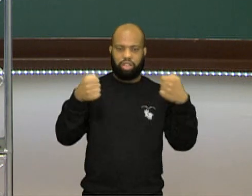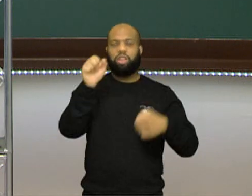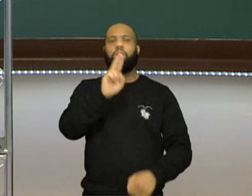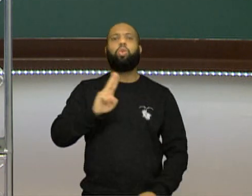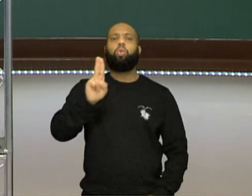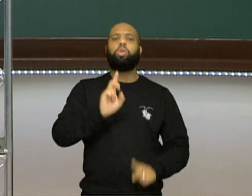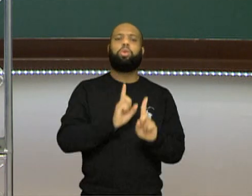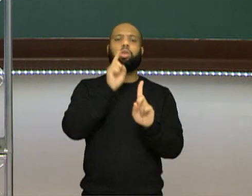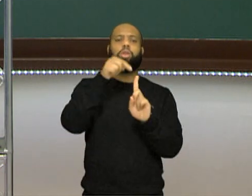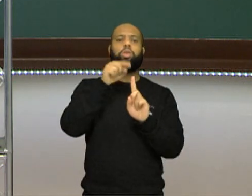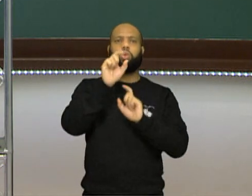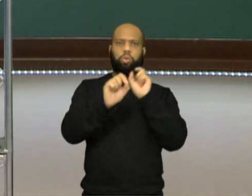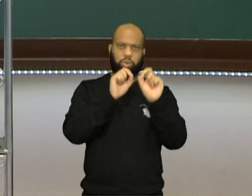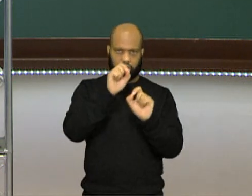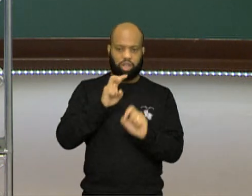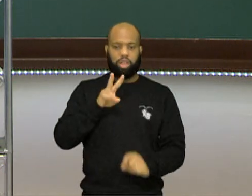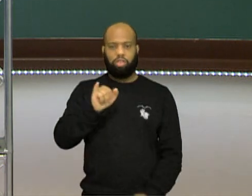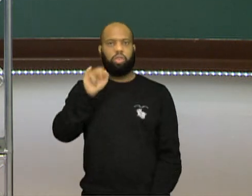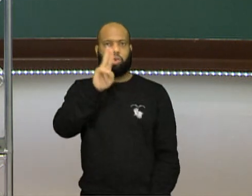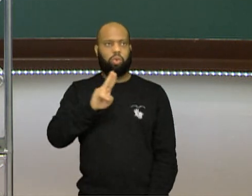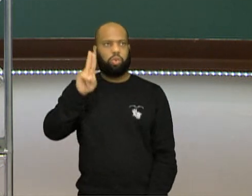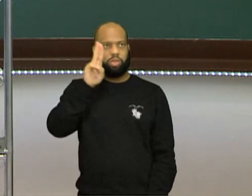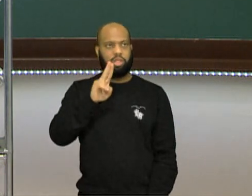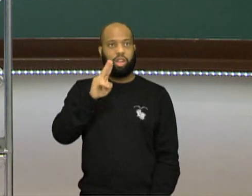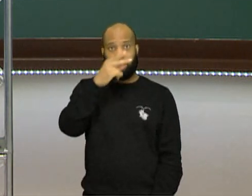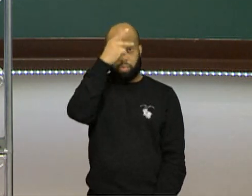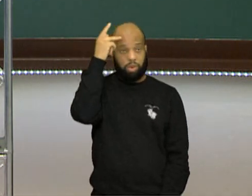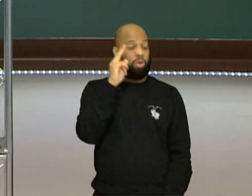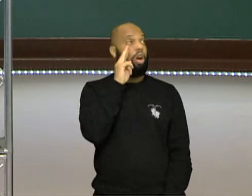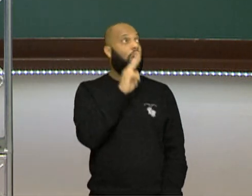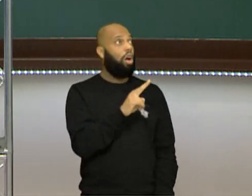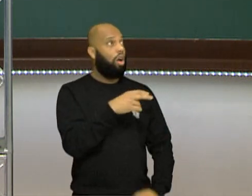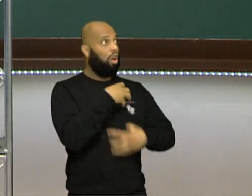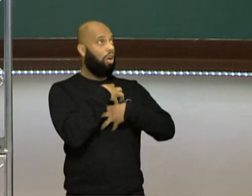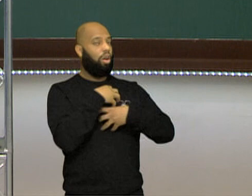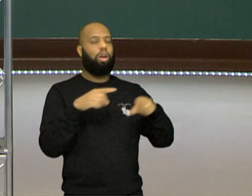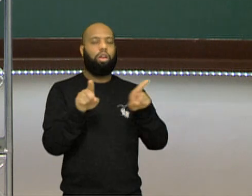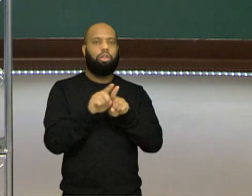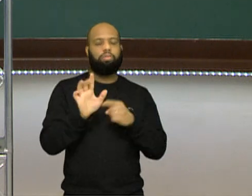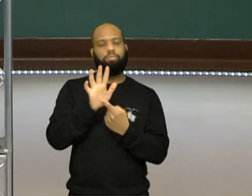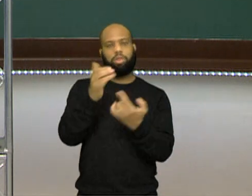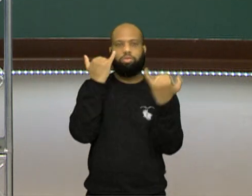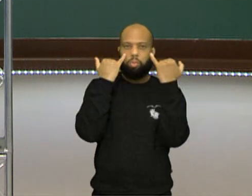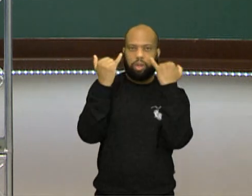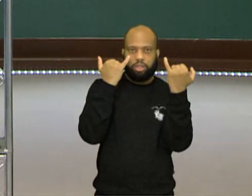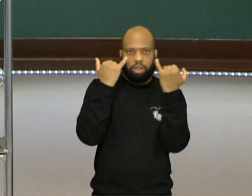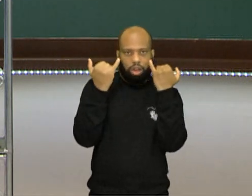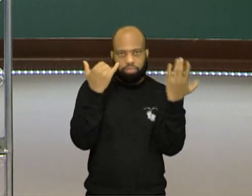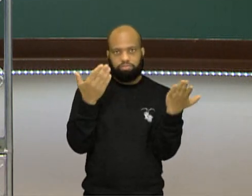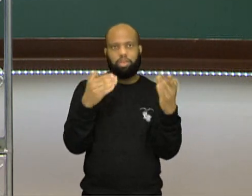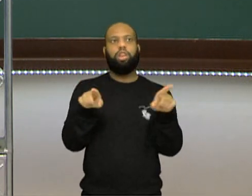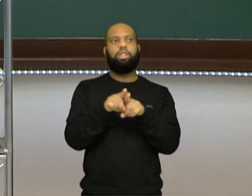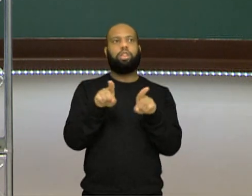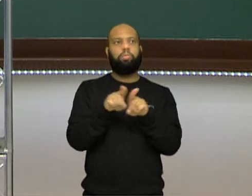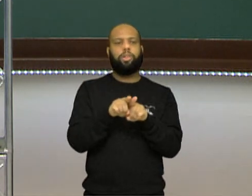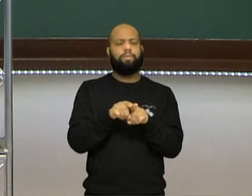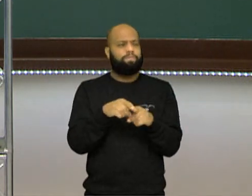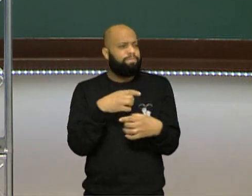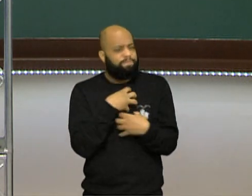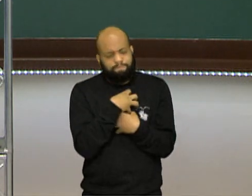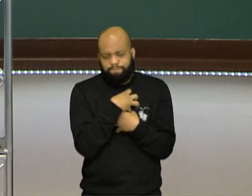quê? Eles são usados para persuadir, informar, convencer,